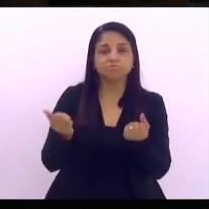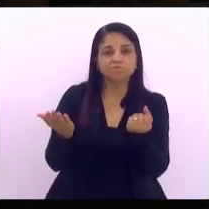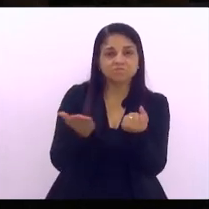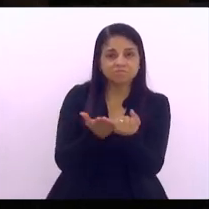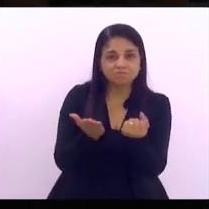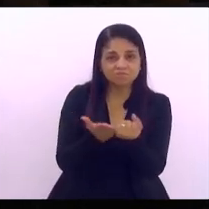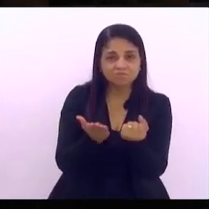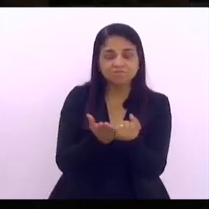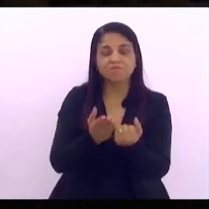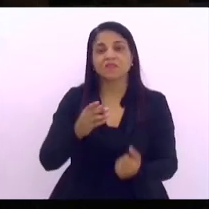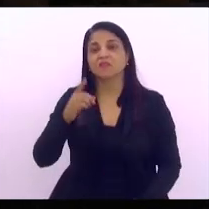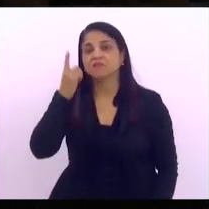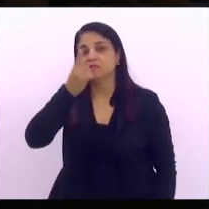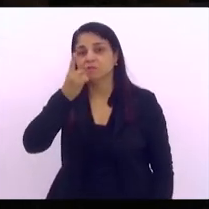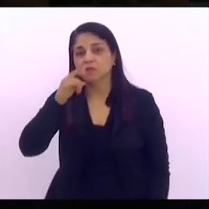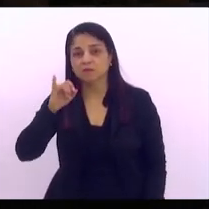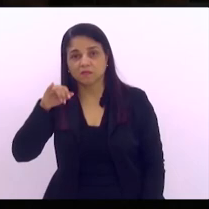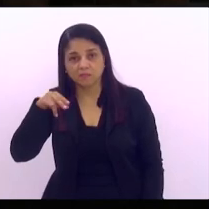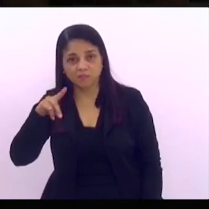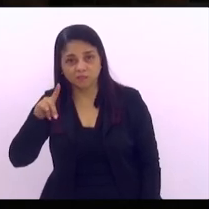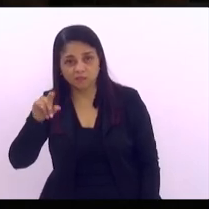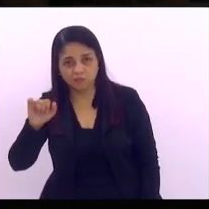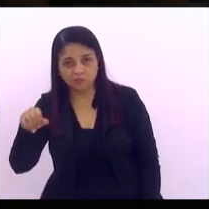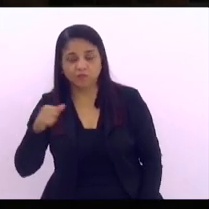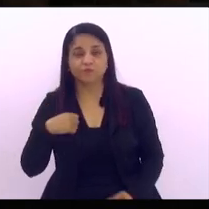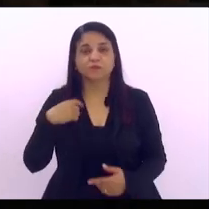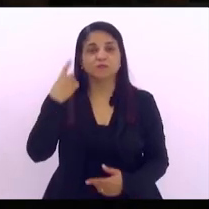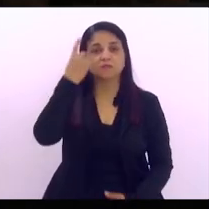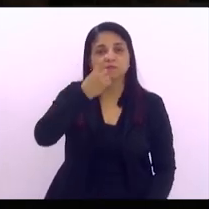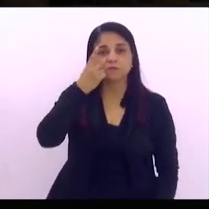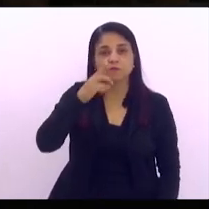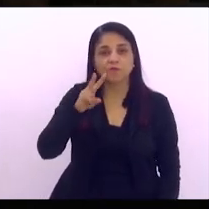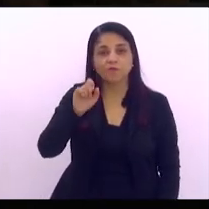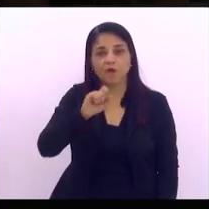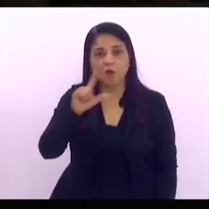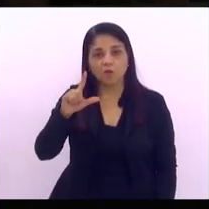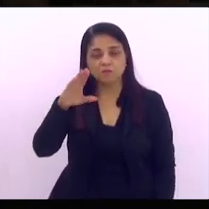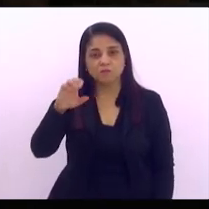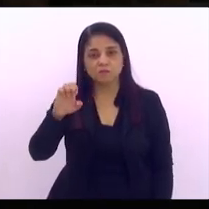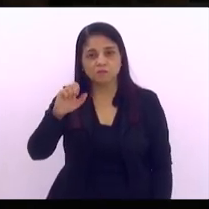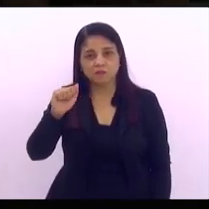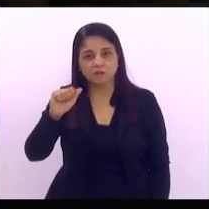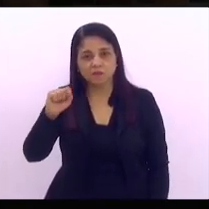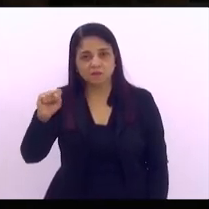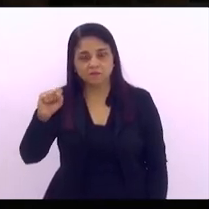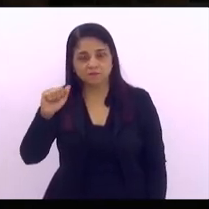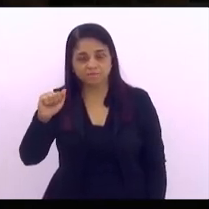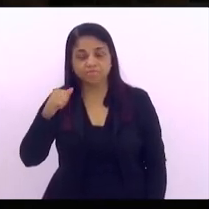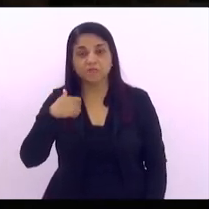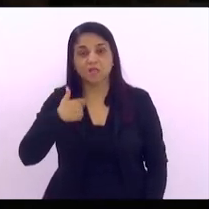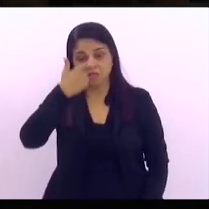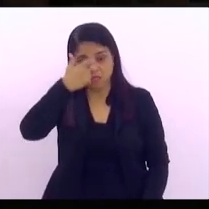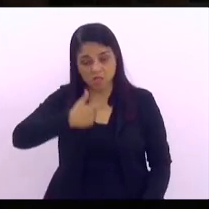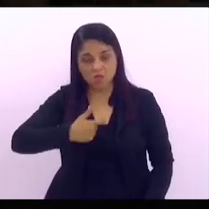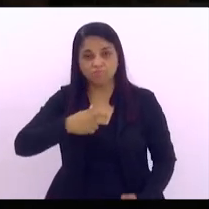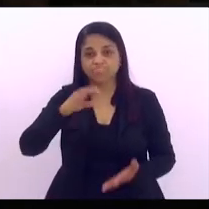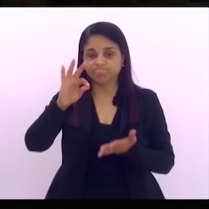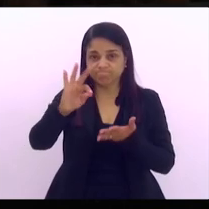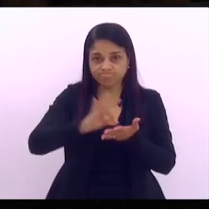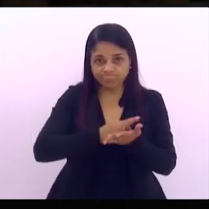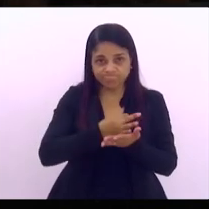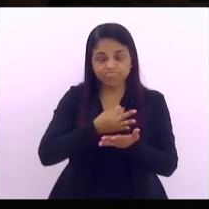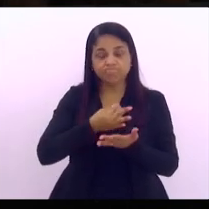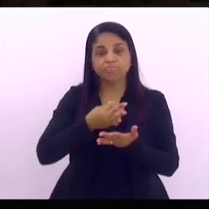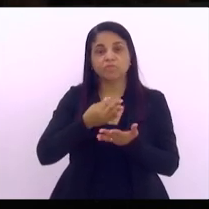deputada Índia Armelau, deputado Valdaci Aze, eu fiz questão de me escrever o